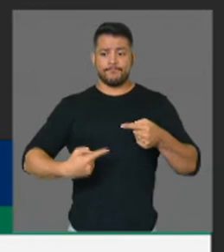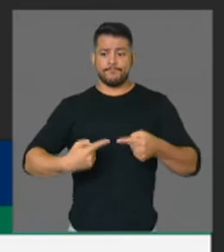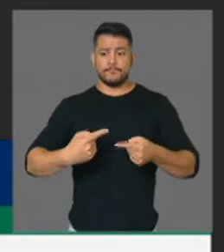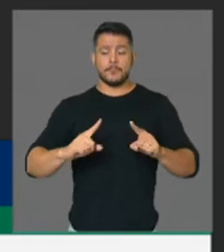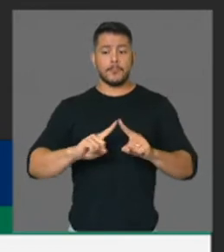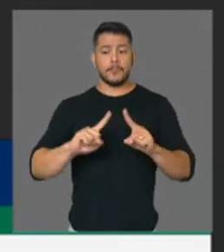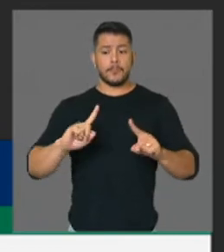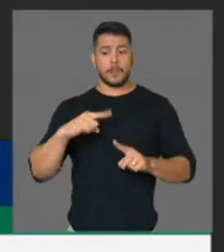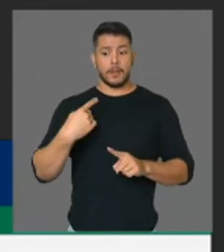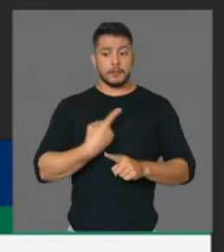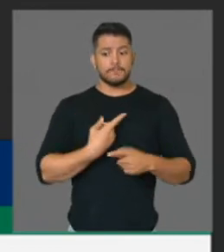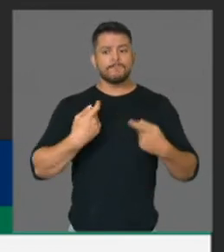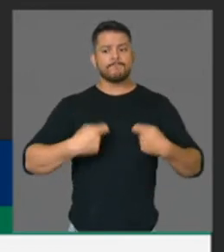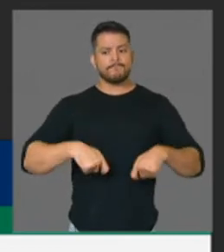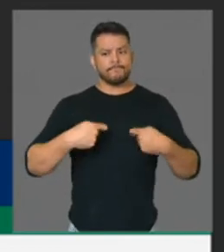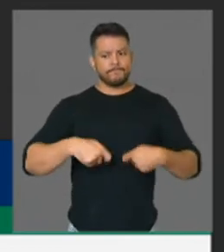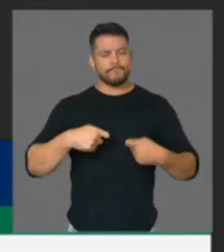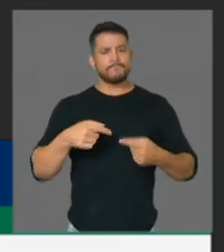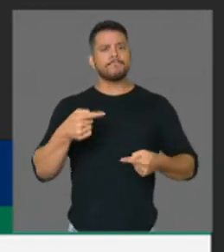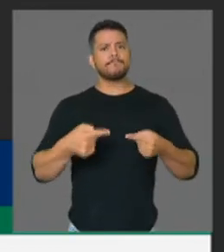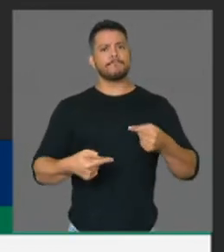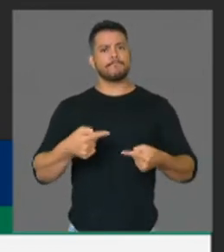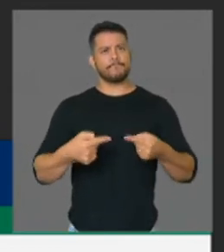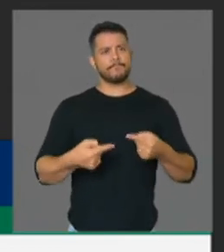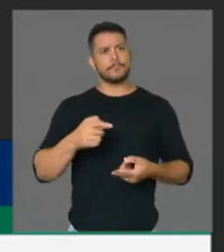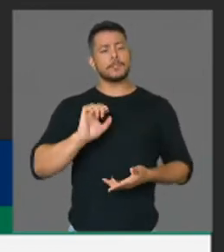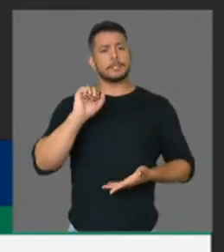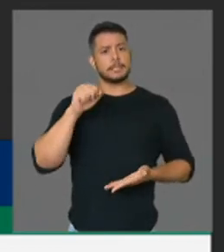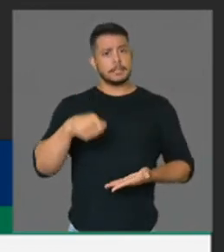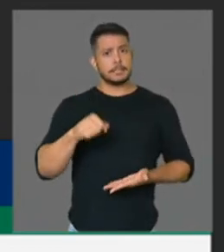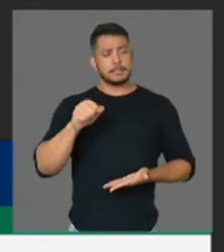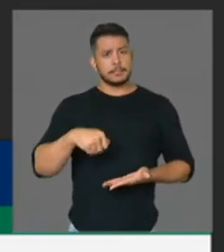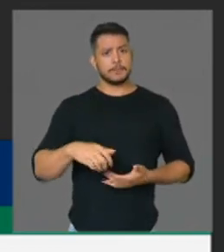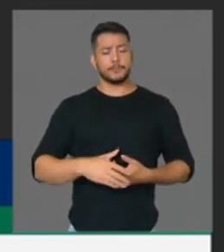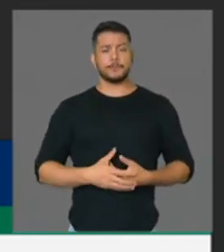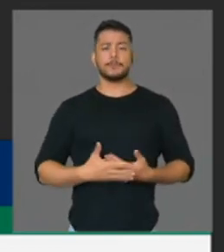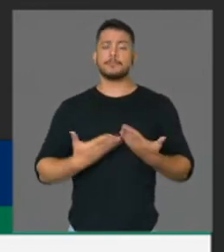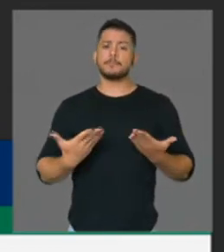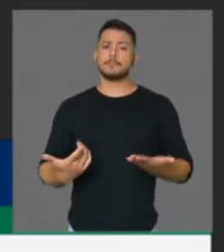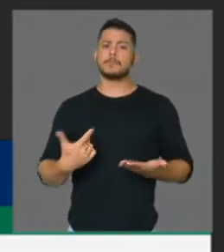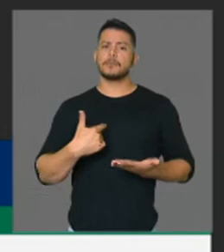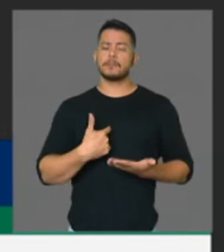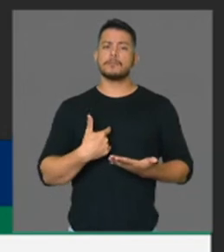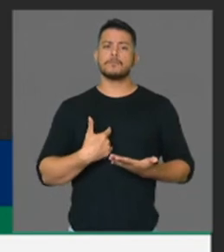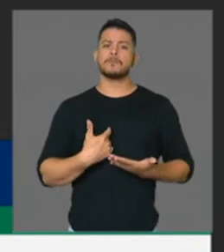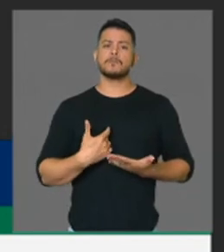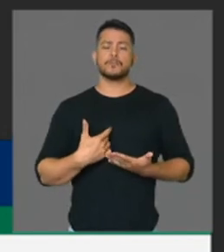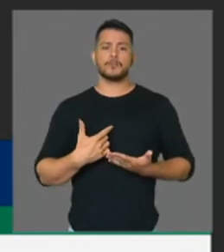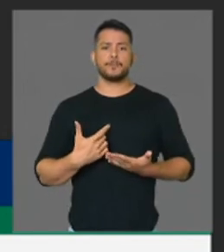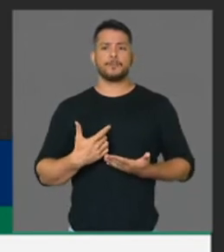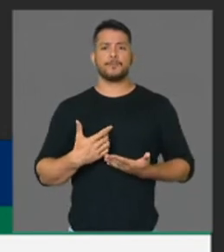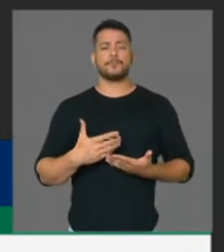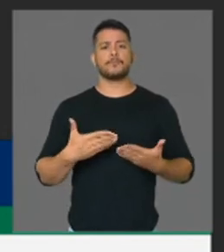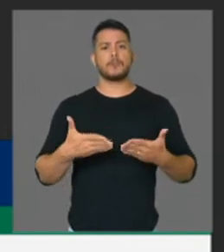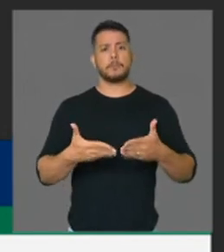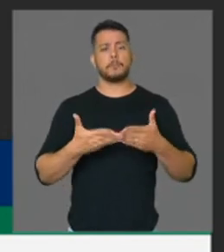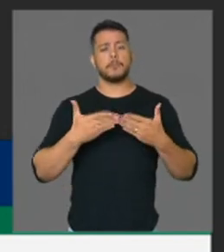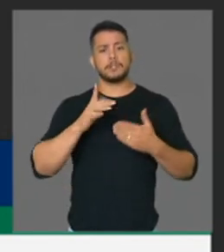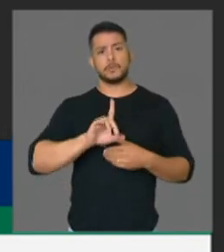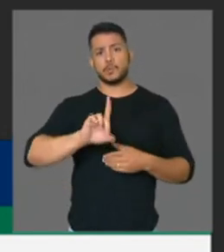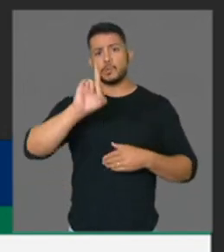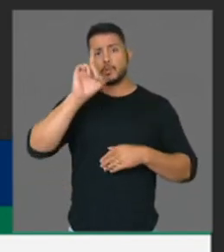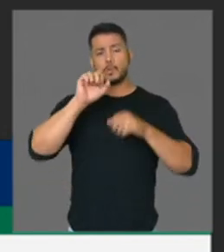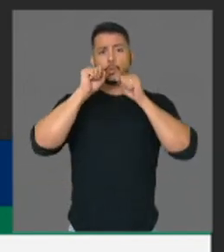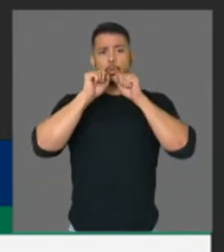que trazer esse debate à baila e faço esta defesa com muita veemência. Que Deus abençoe o Brasil, que